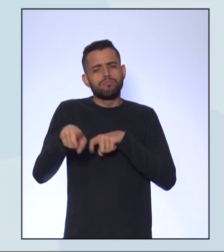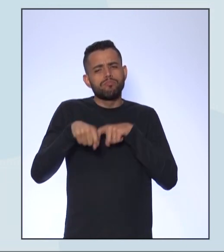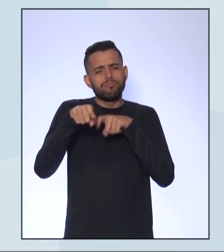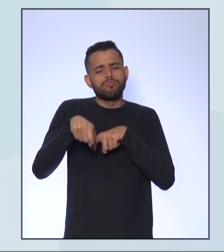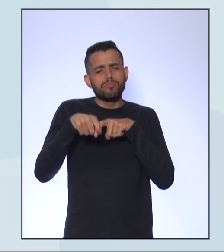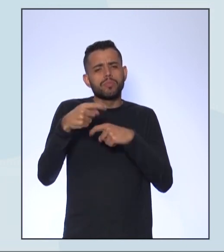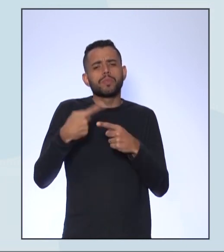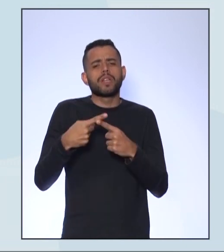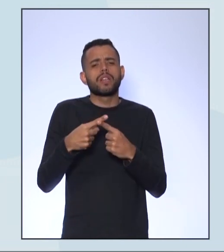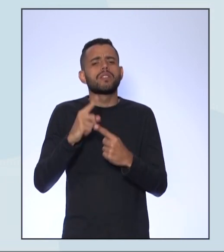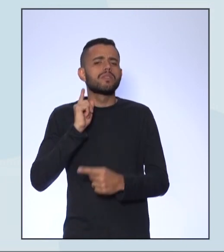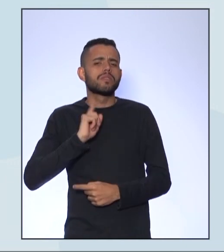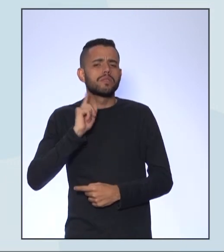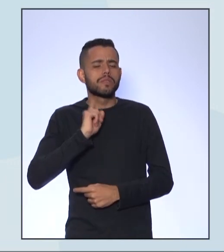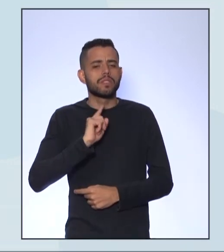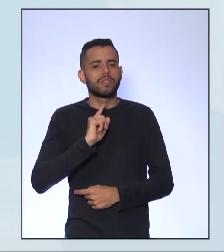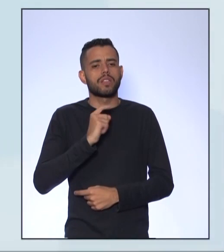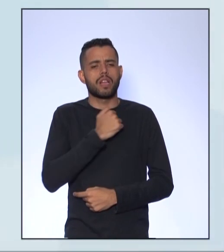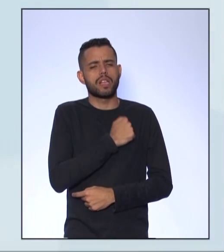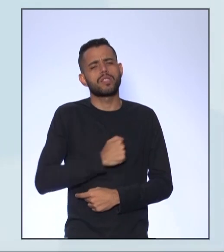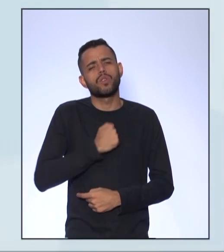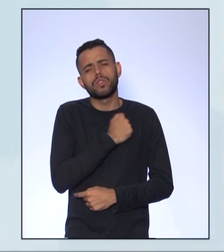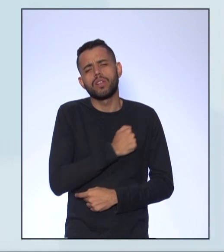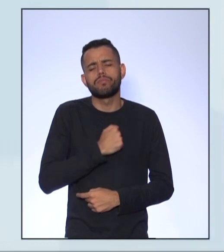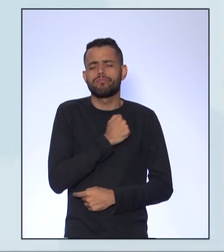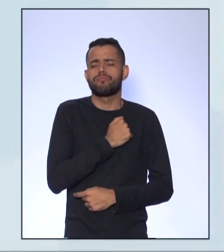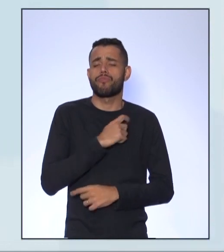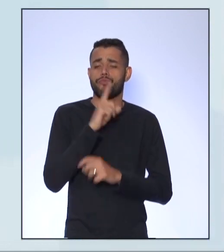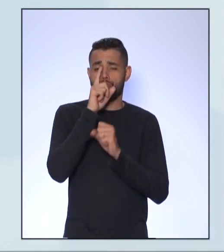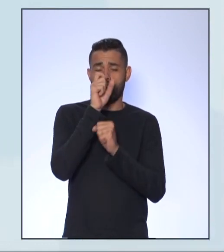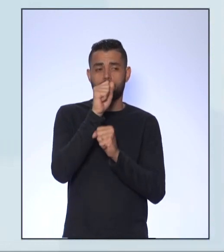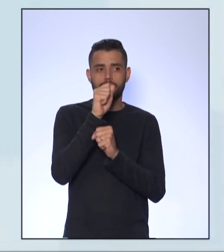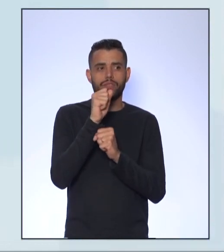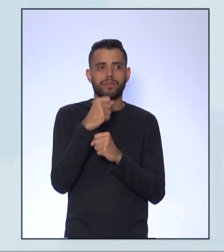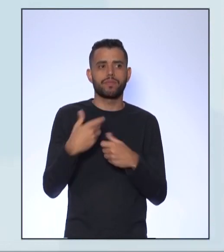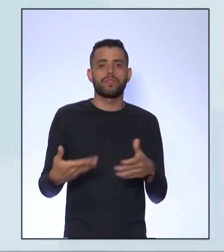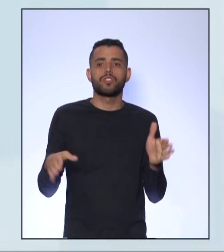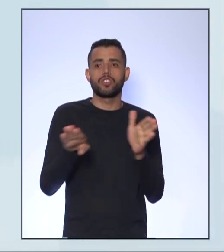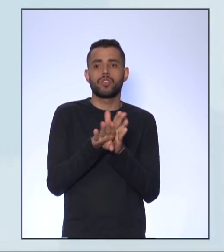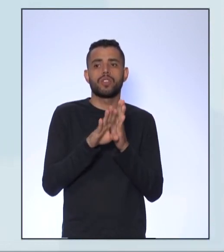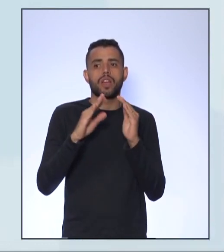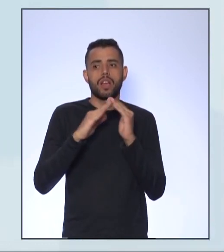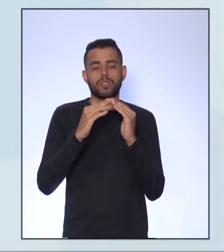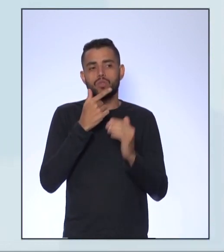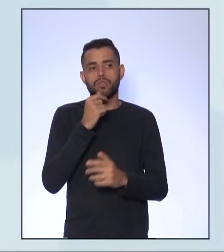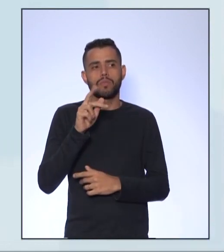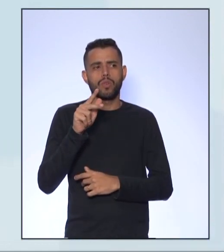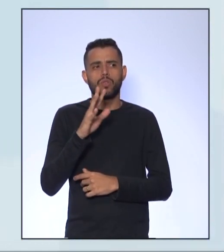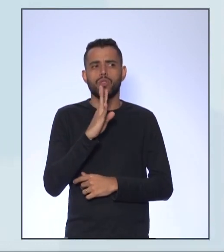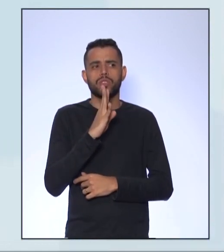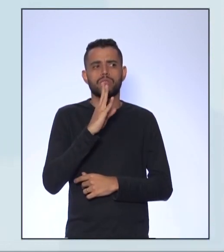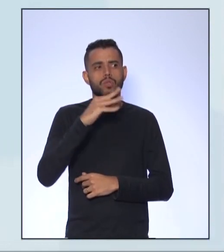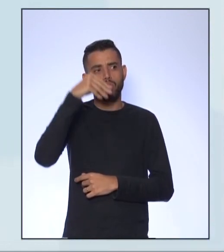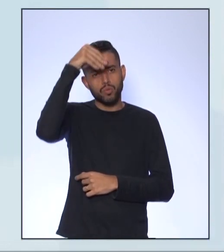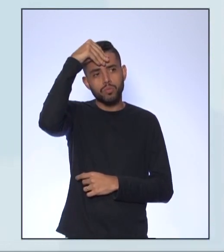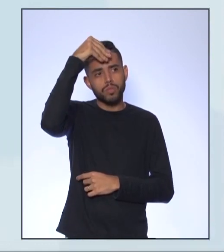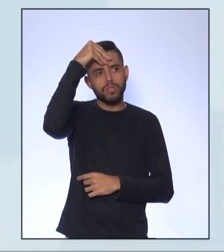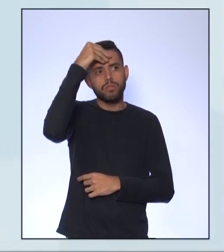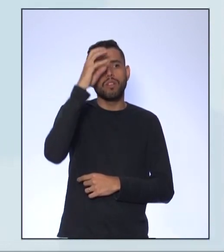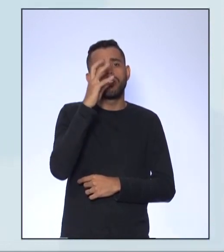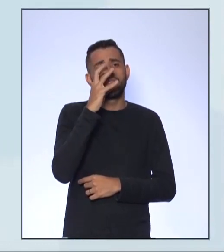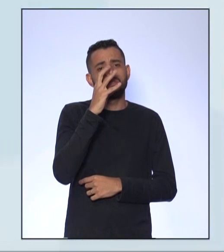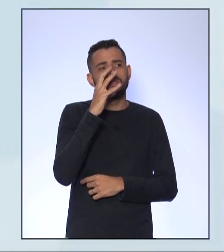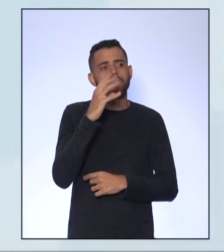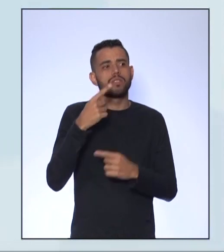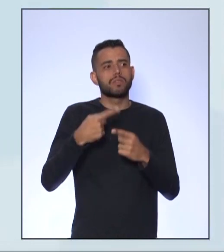que poderia alguém imaginar. Quando chegou na casa do irmão, conheceu seus sobrinhos e se encantou por eles, devido ao brilho